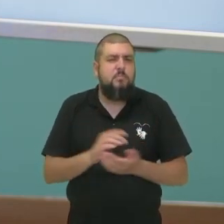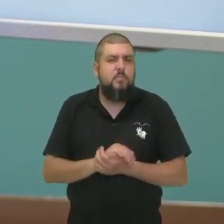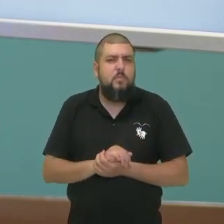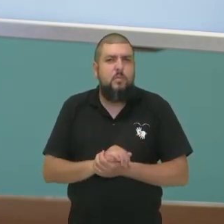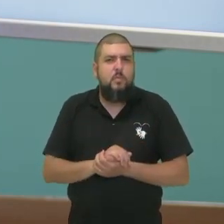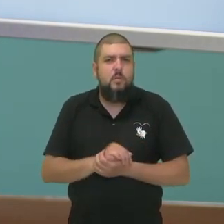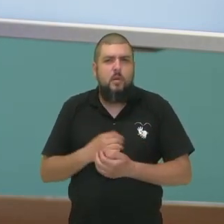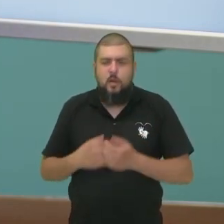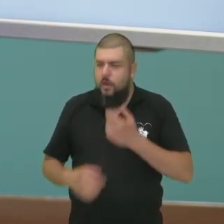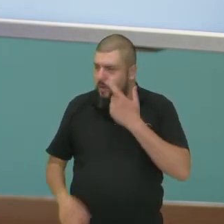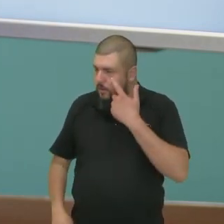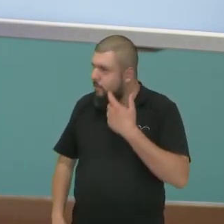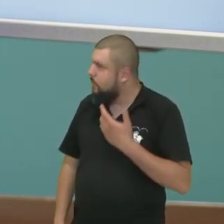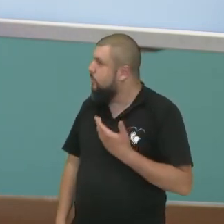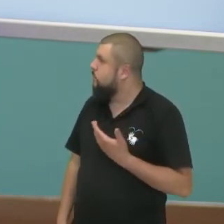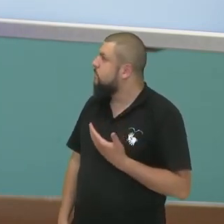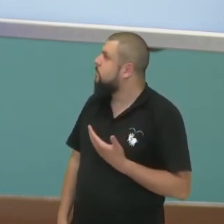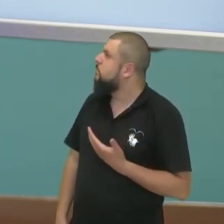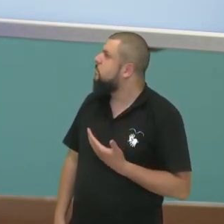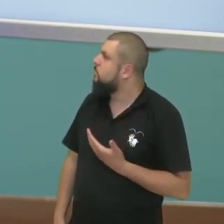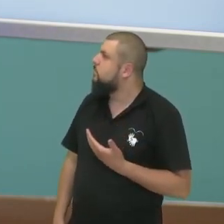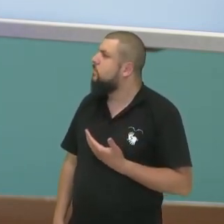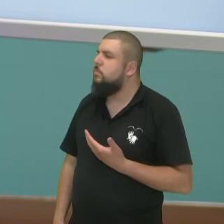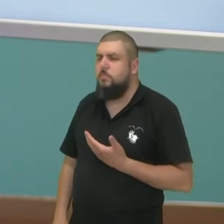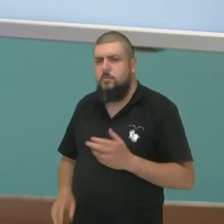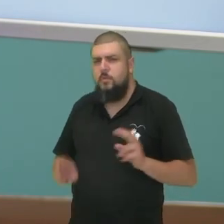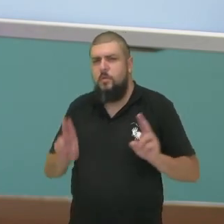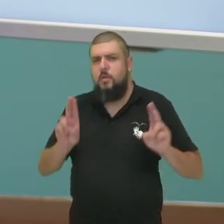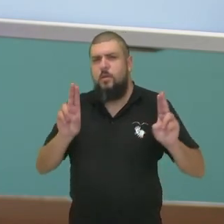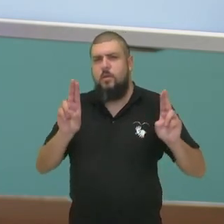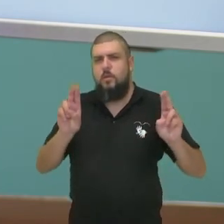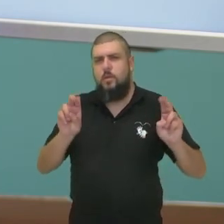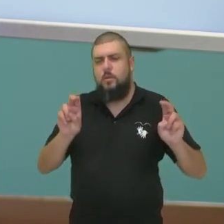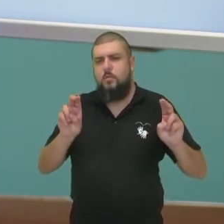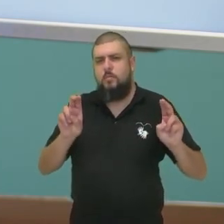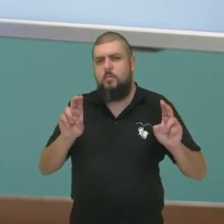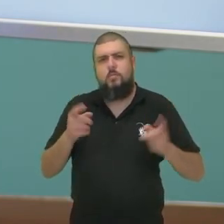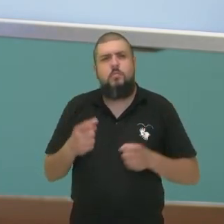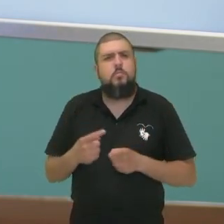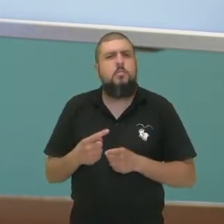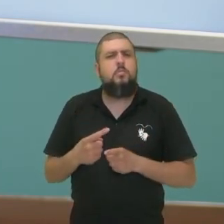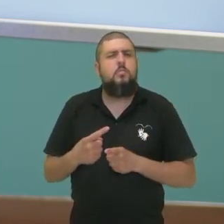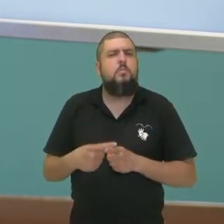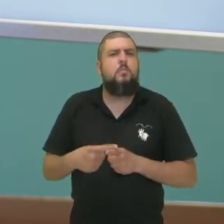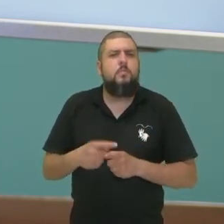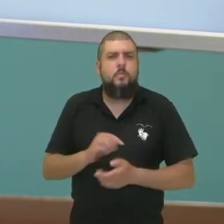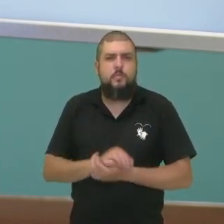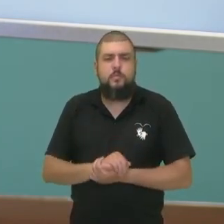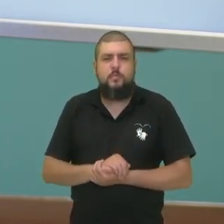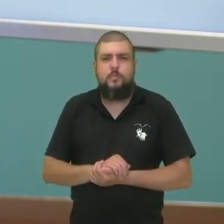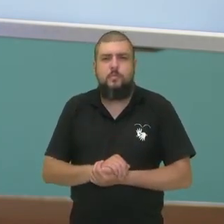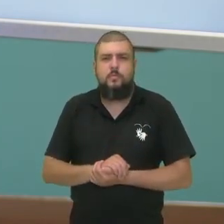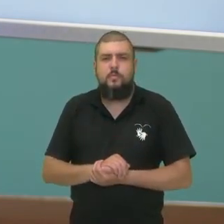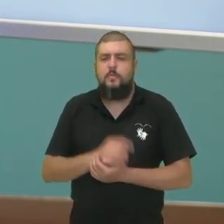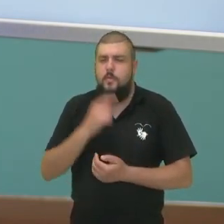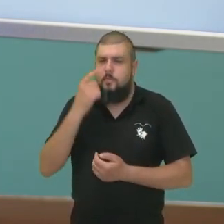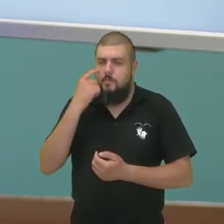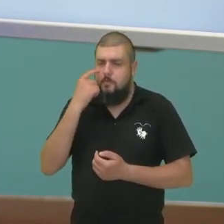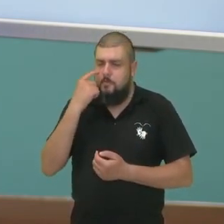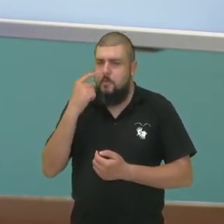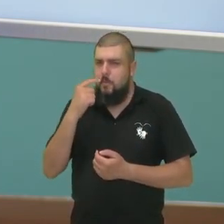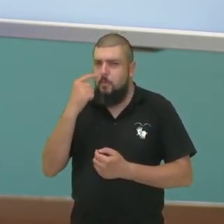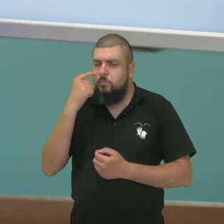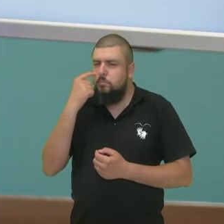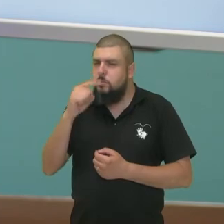que nós temos estas aspas, né? Por que aparecem as aspas nesse texto? Bora lá? Vamos ver então